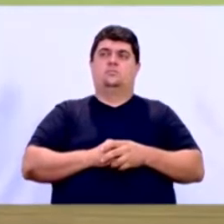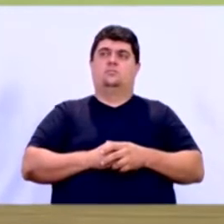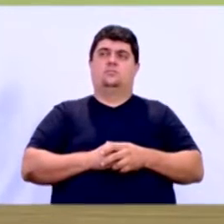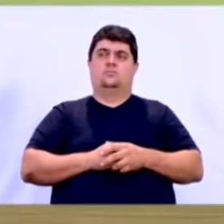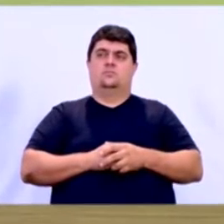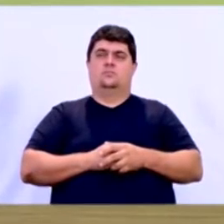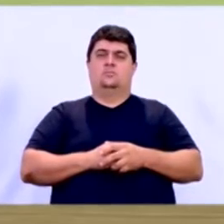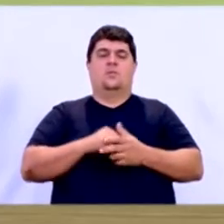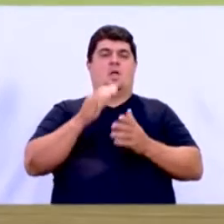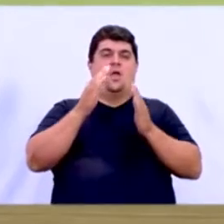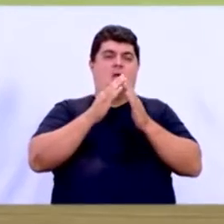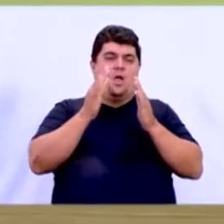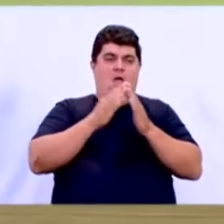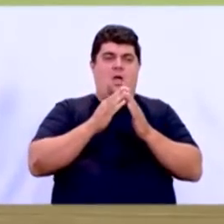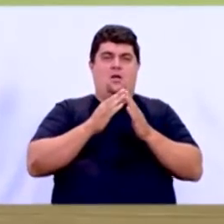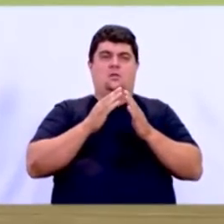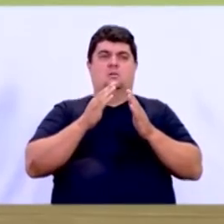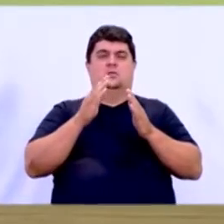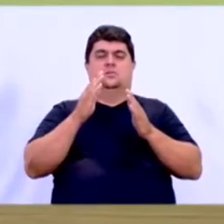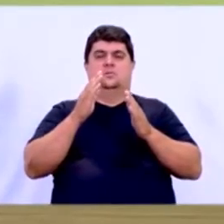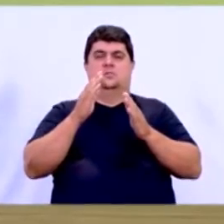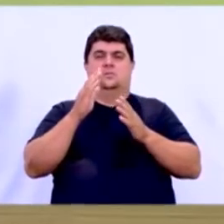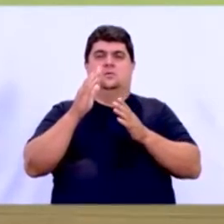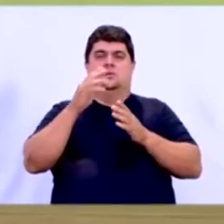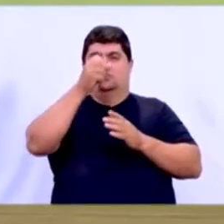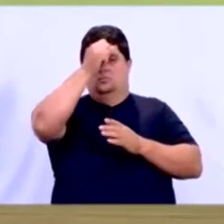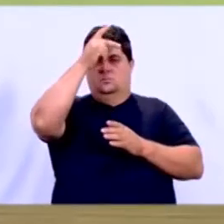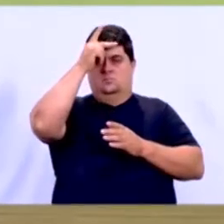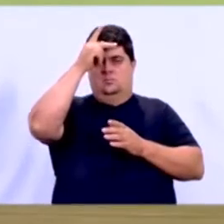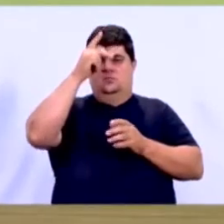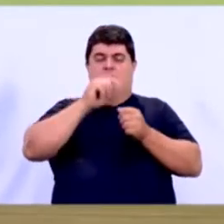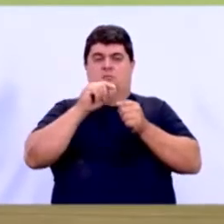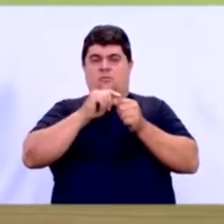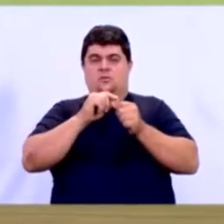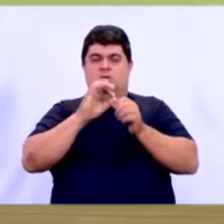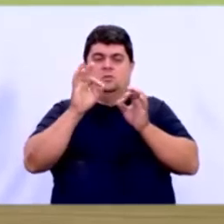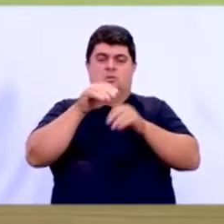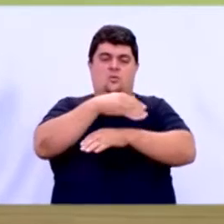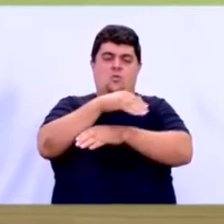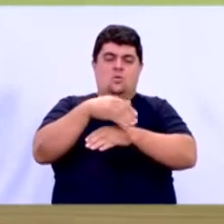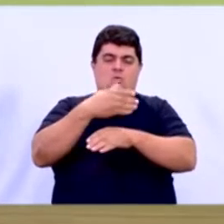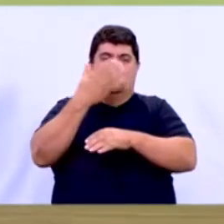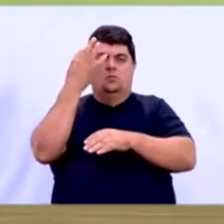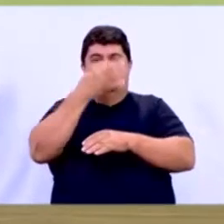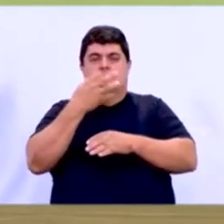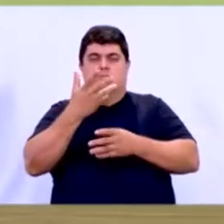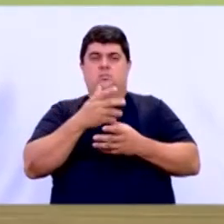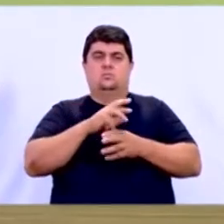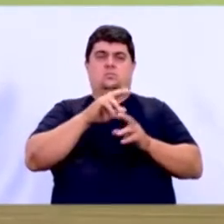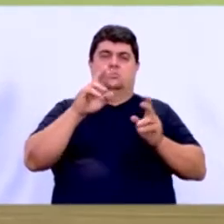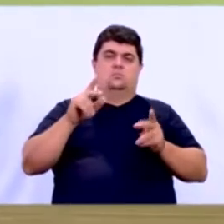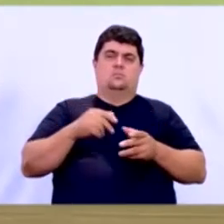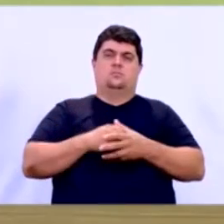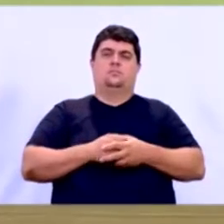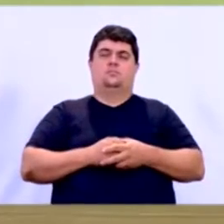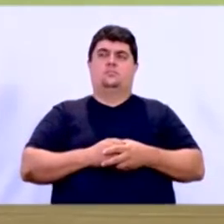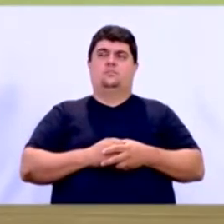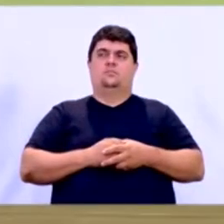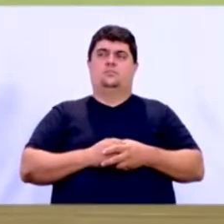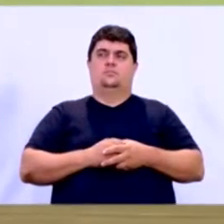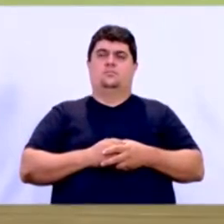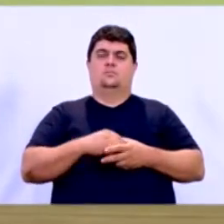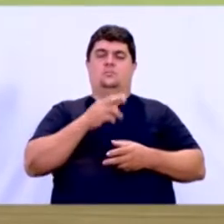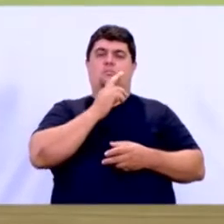de residência, ou às vezes até em casos de prefeituras para fazer uma ornamentação das ruas, enfim, são várias opções. O caso